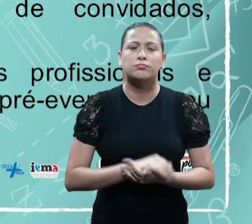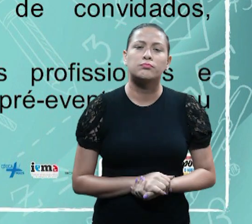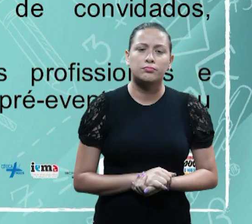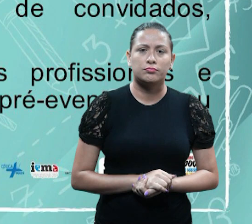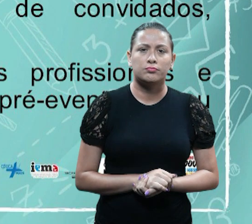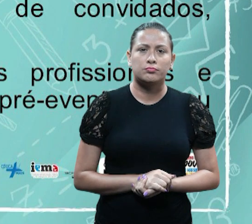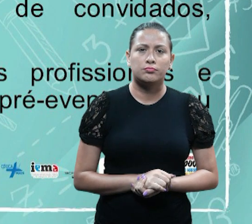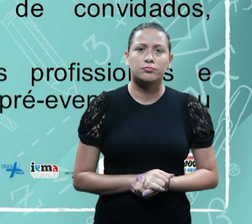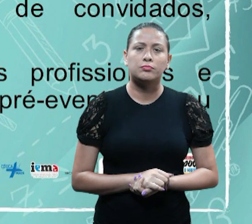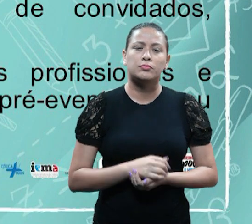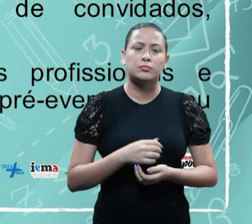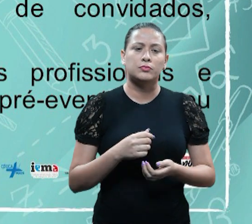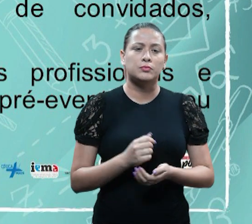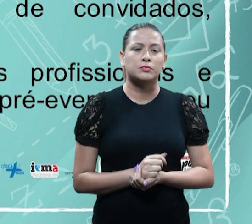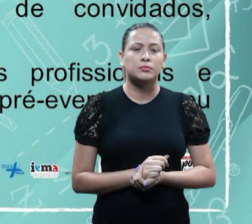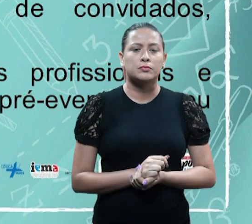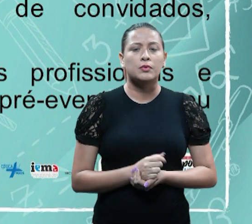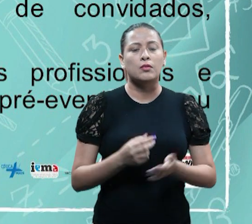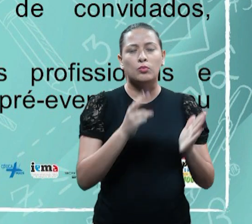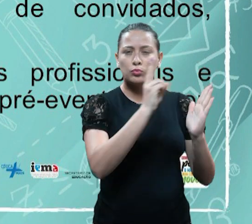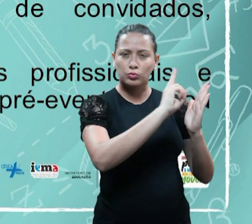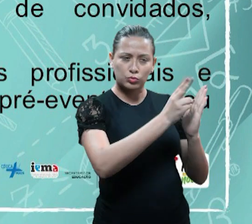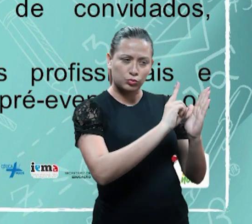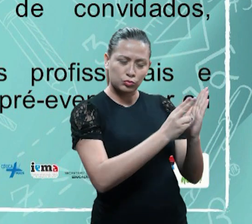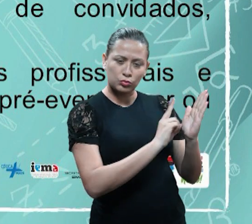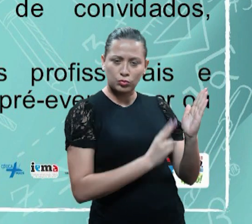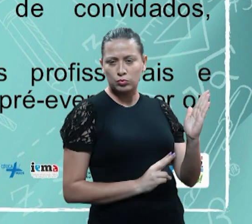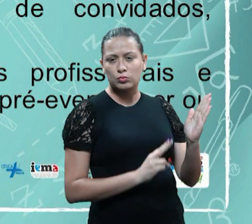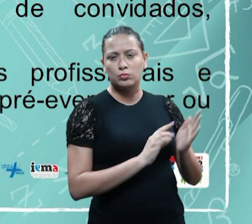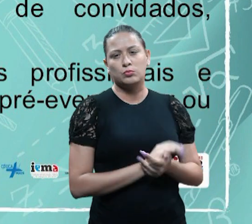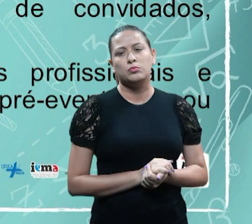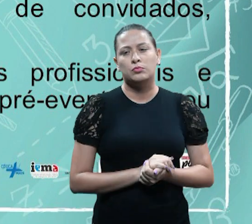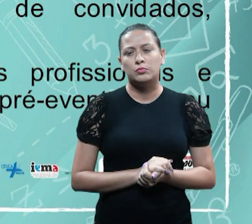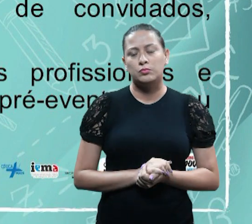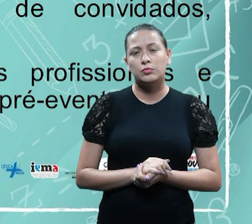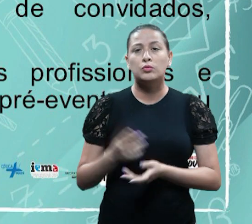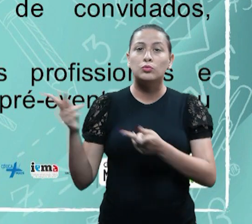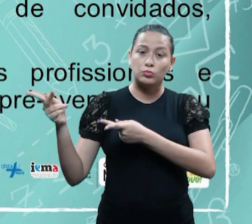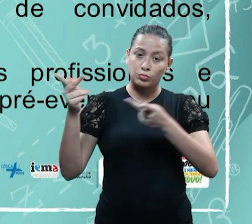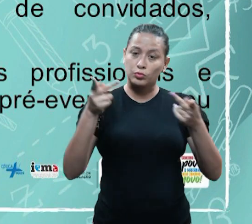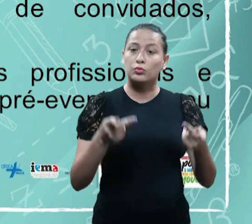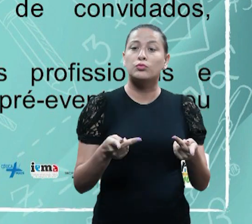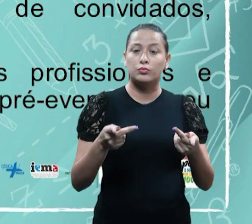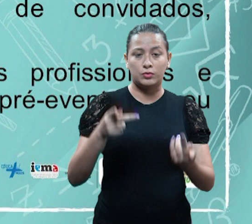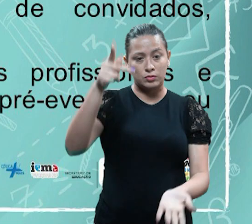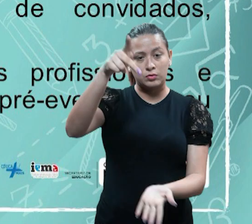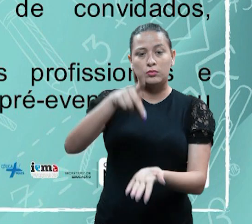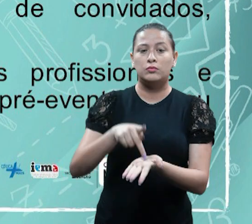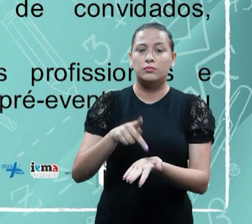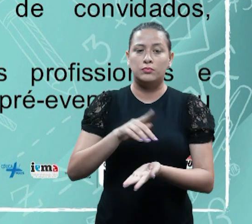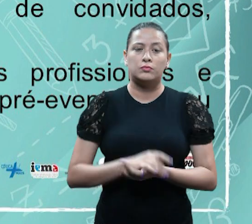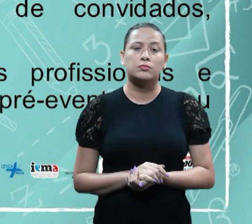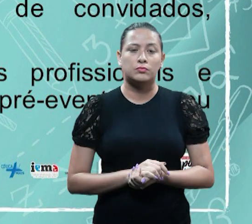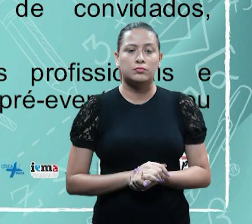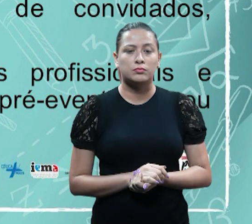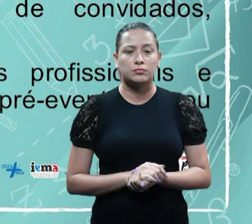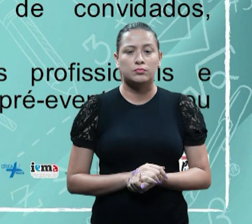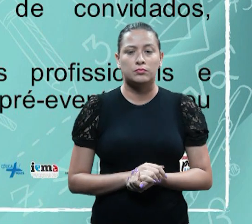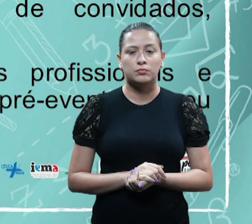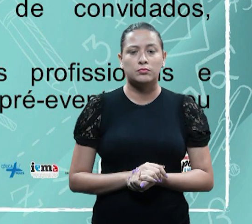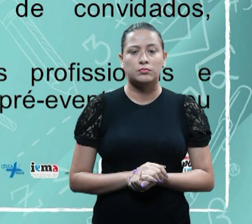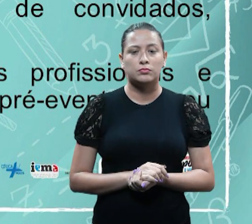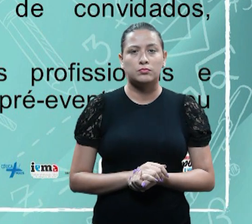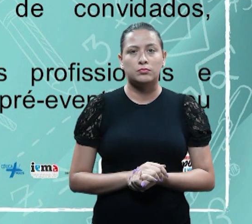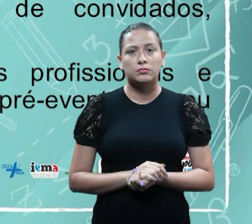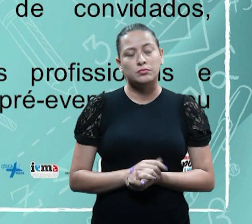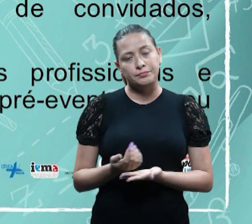a gente também tem que fazer o levantamento dos nomes e confirmações de convidados, conferencistas,